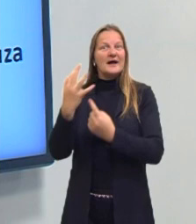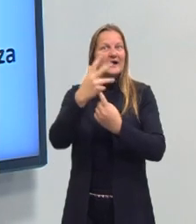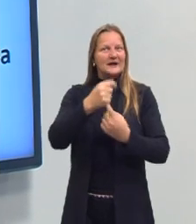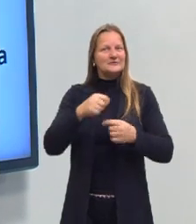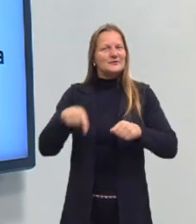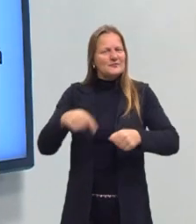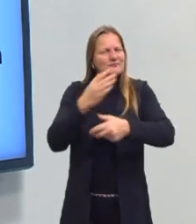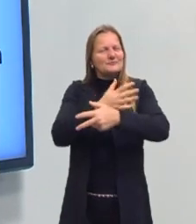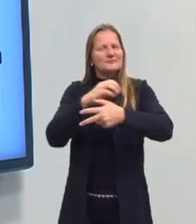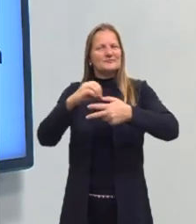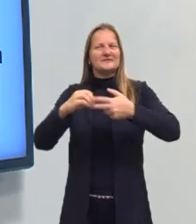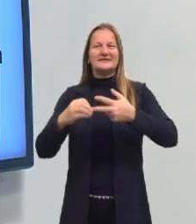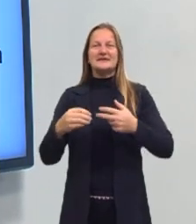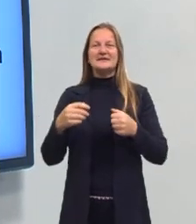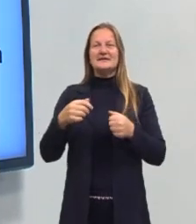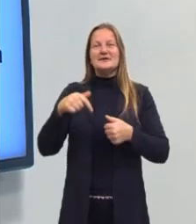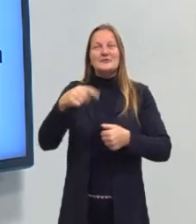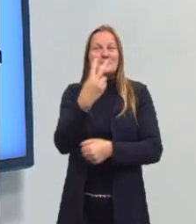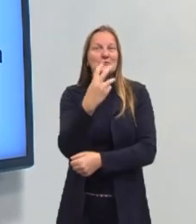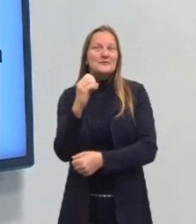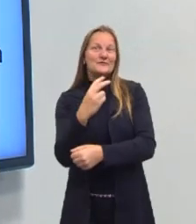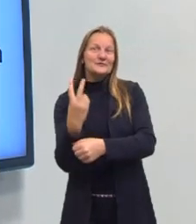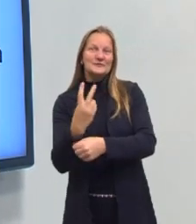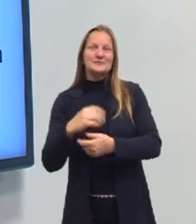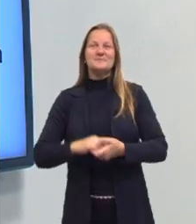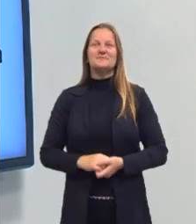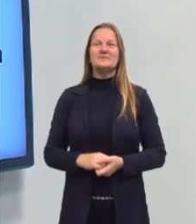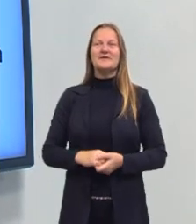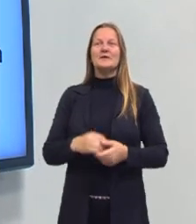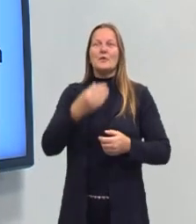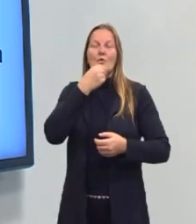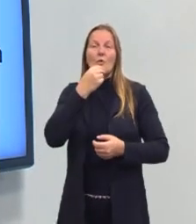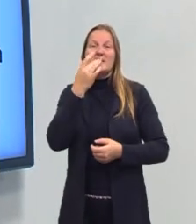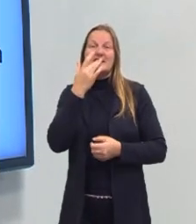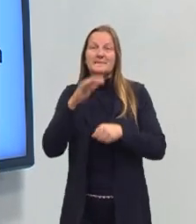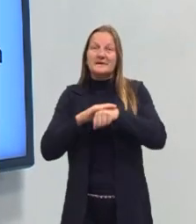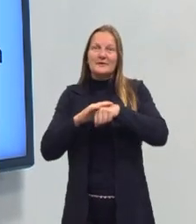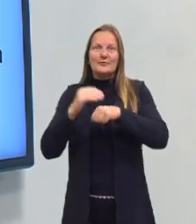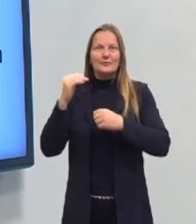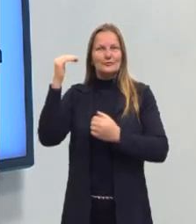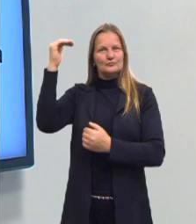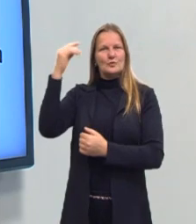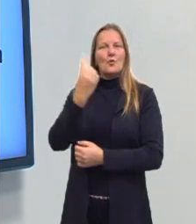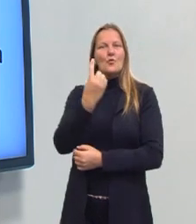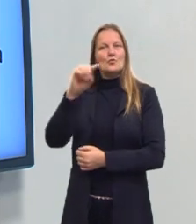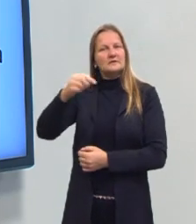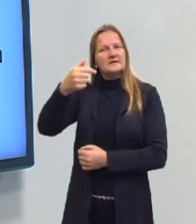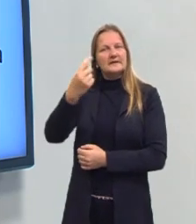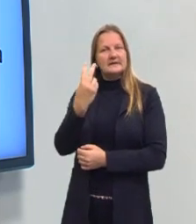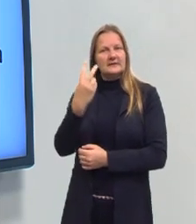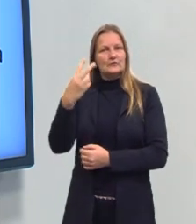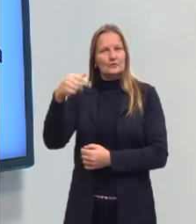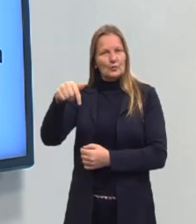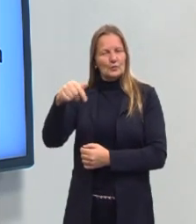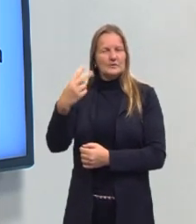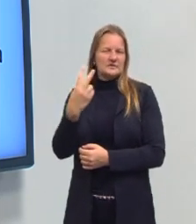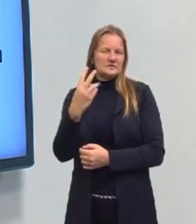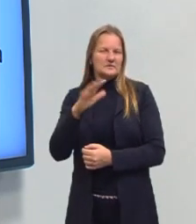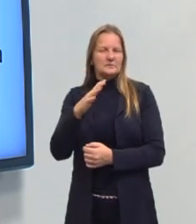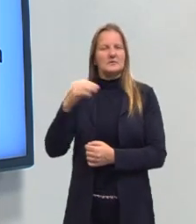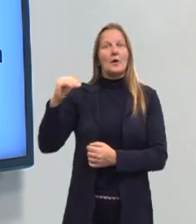artes aqui do projeto pré-enem 2022 e isso é um homem branco de aproximadamente 1,72